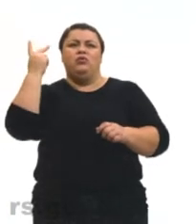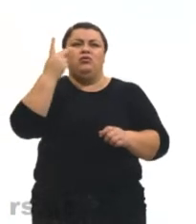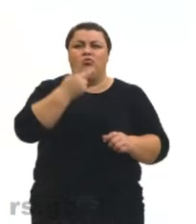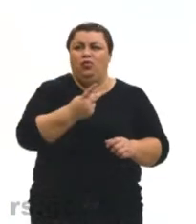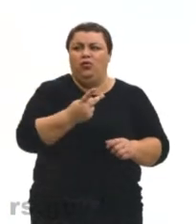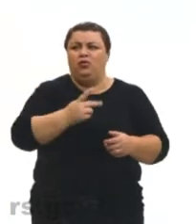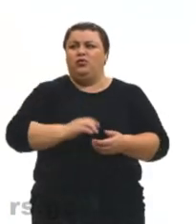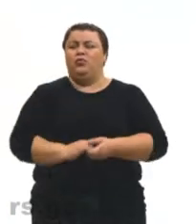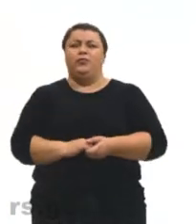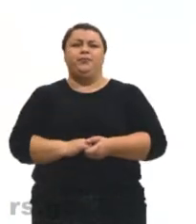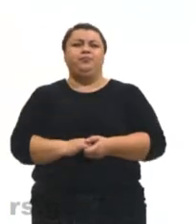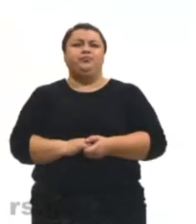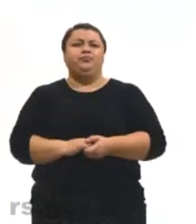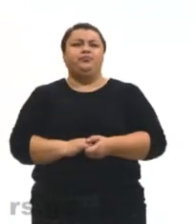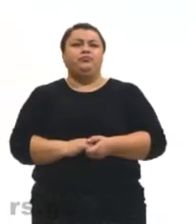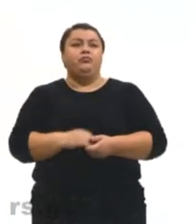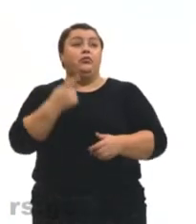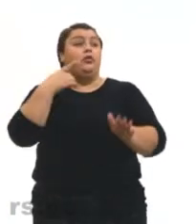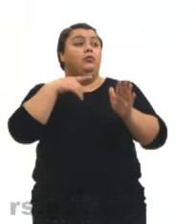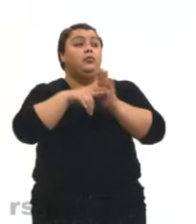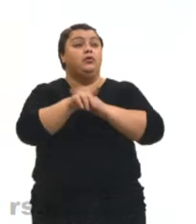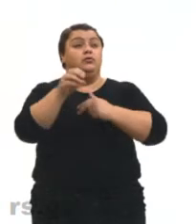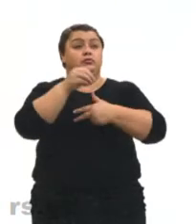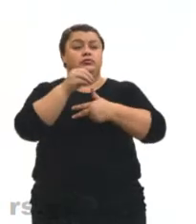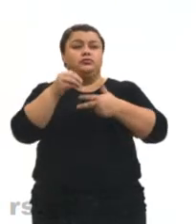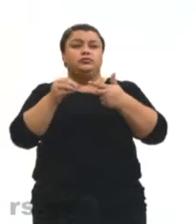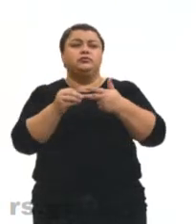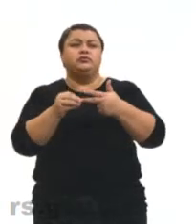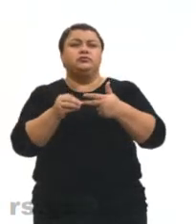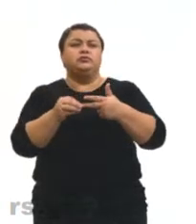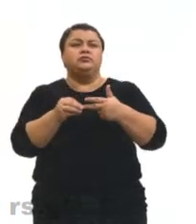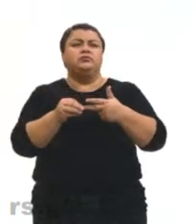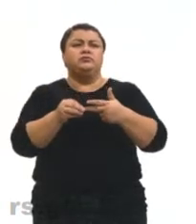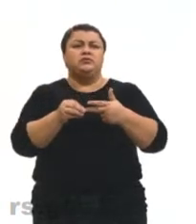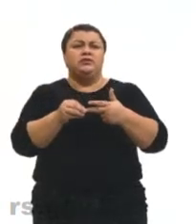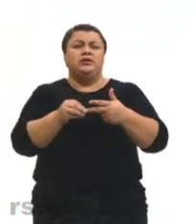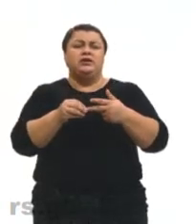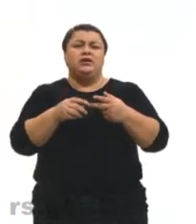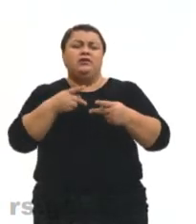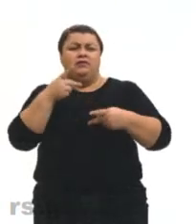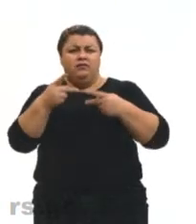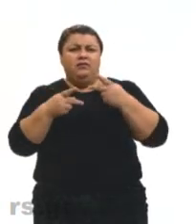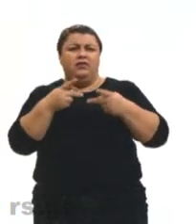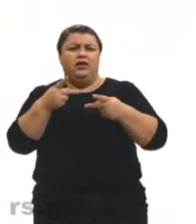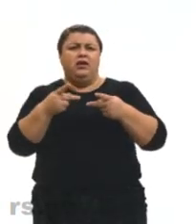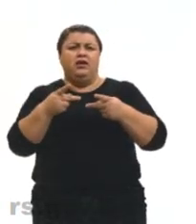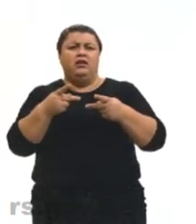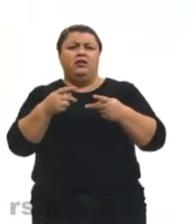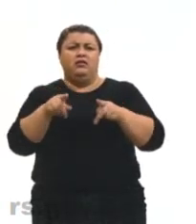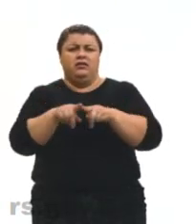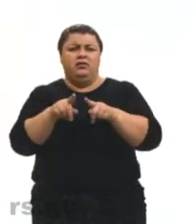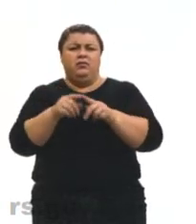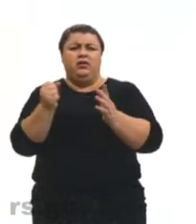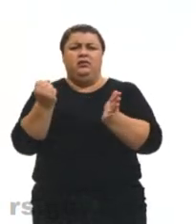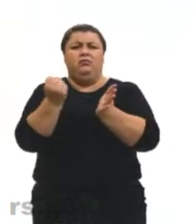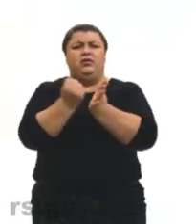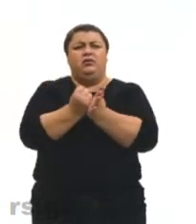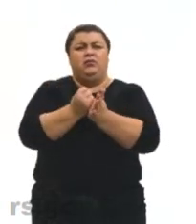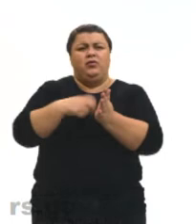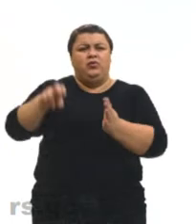a gente vai ter mais uma questão do Enem que trabalha um pouco né uma noção de patrimônio de